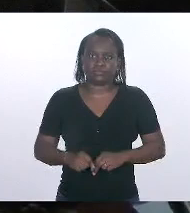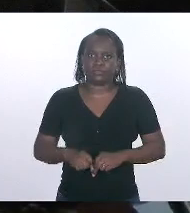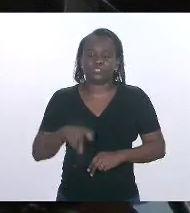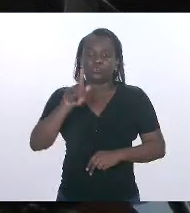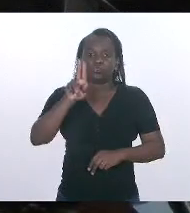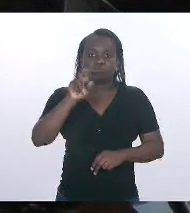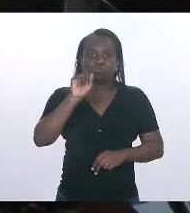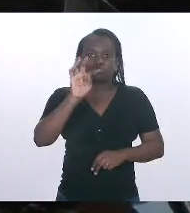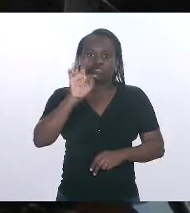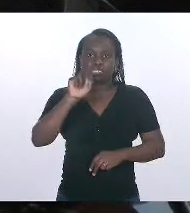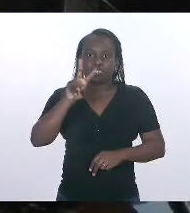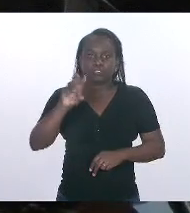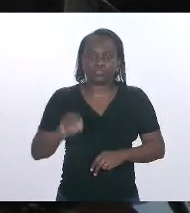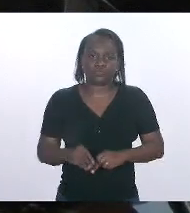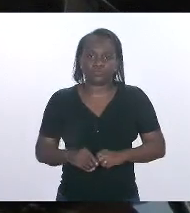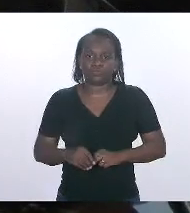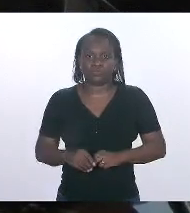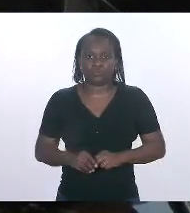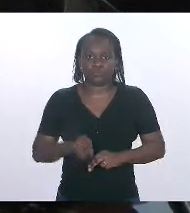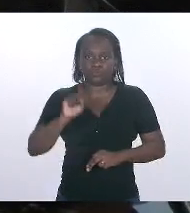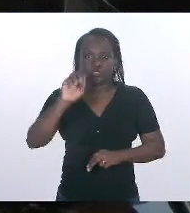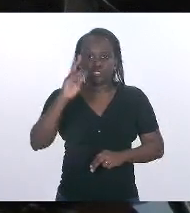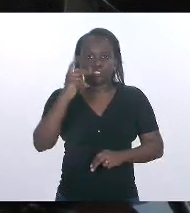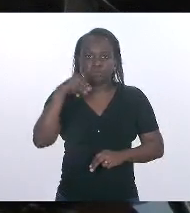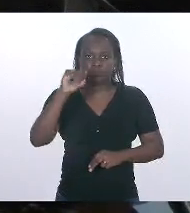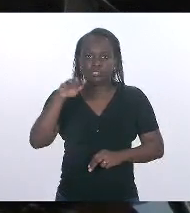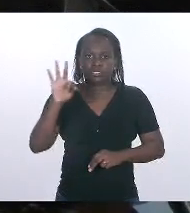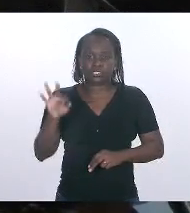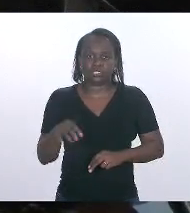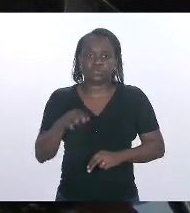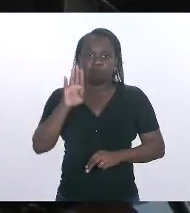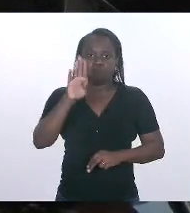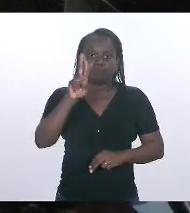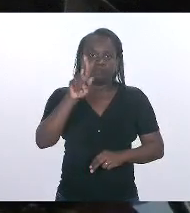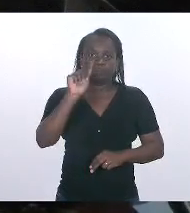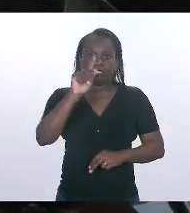Schmidt. Deputado Gustavo Schmidt. Deputado Brazão.